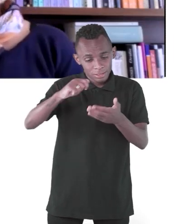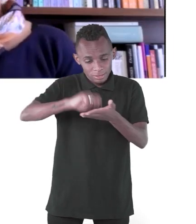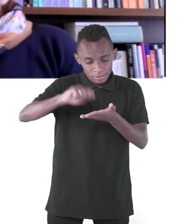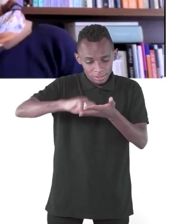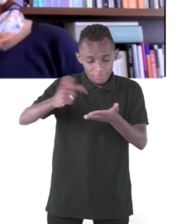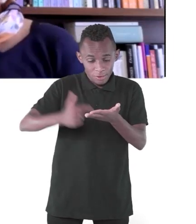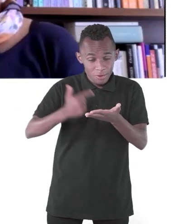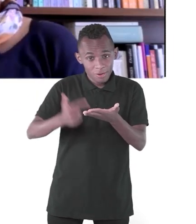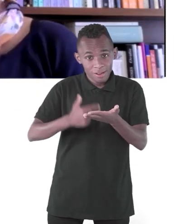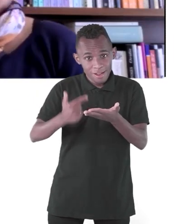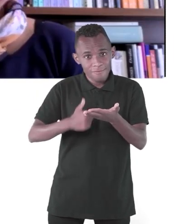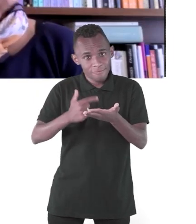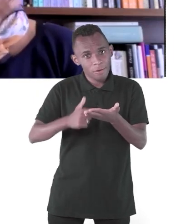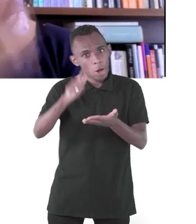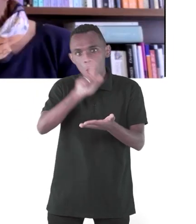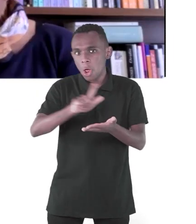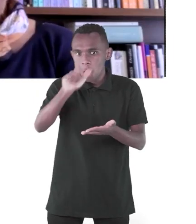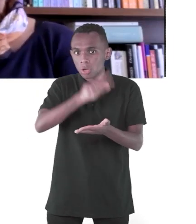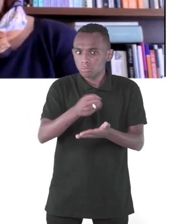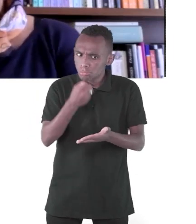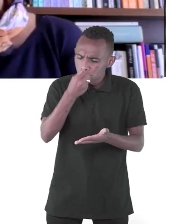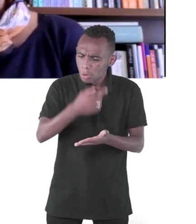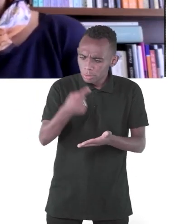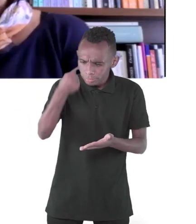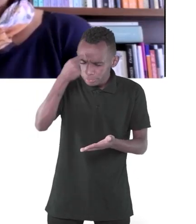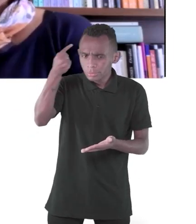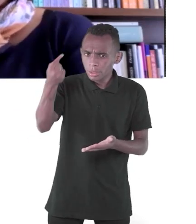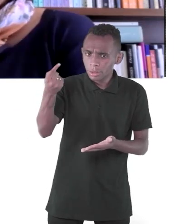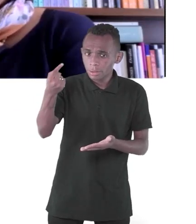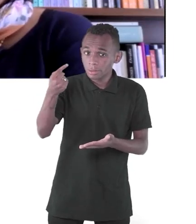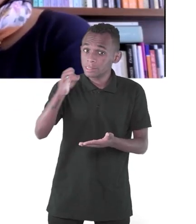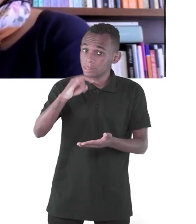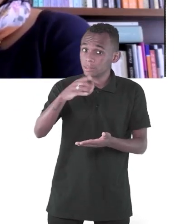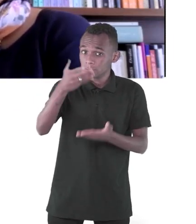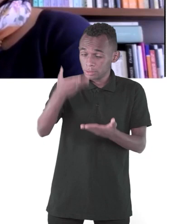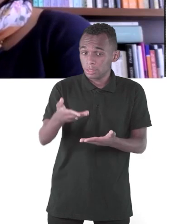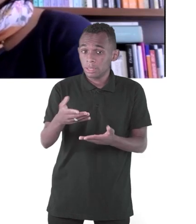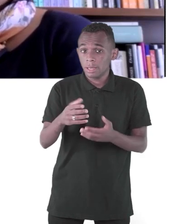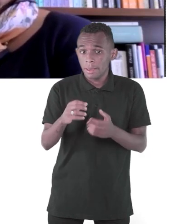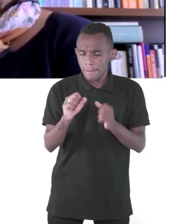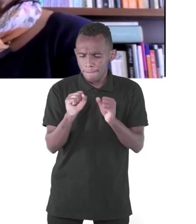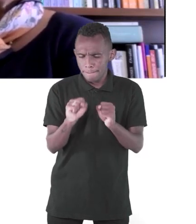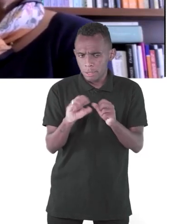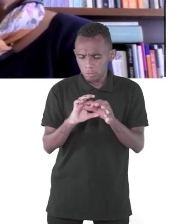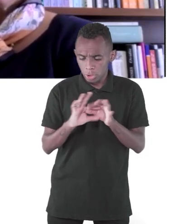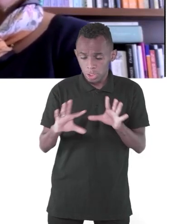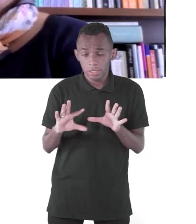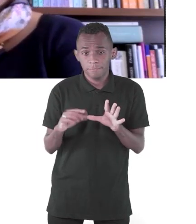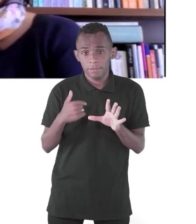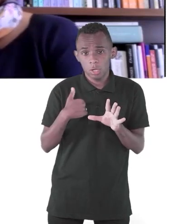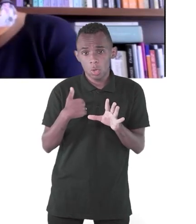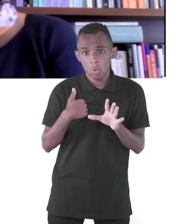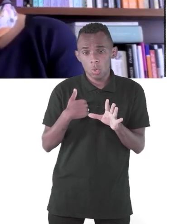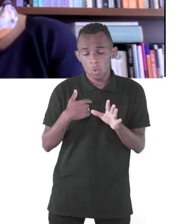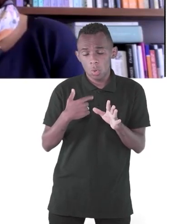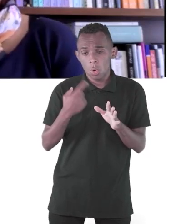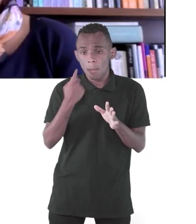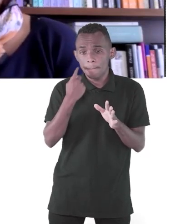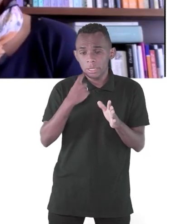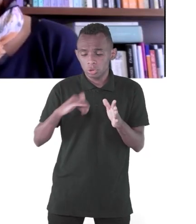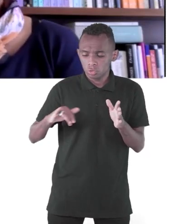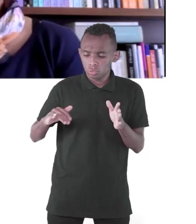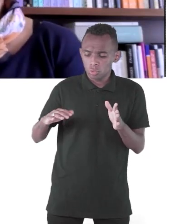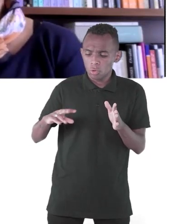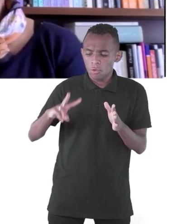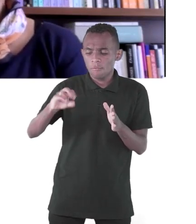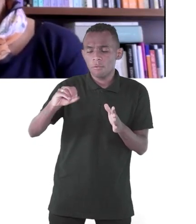má ideia, não é má ideia. Então, é claro, por sinal, se me permite a digressão, o Peixe